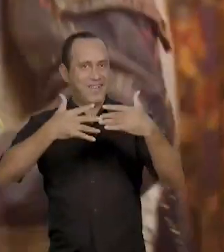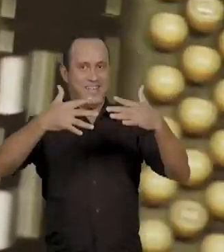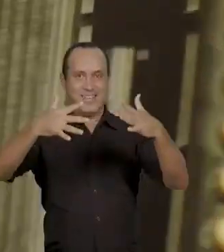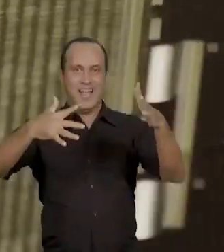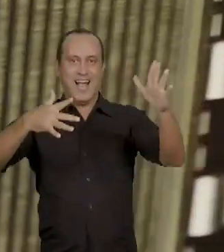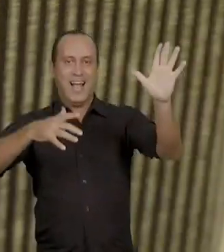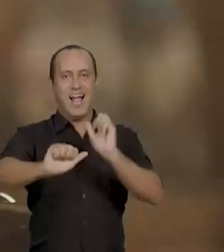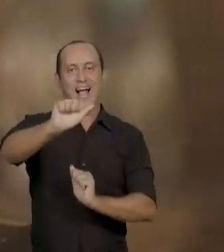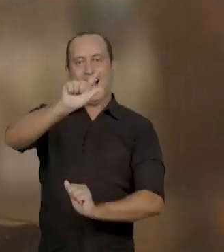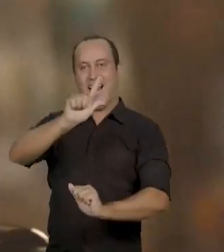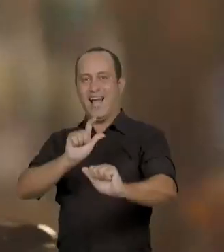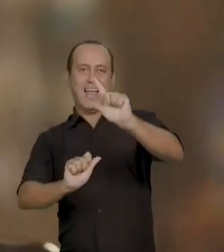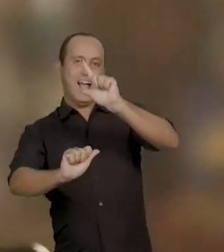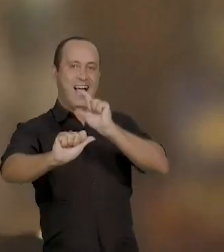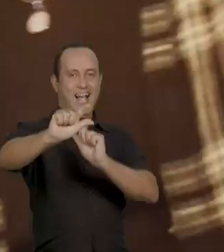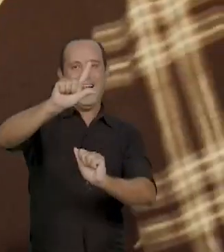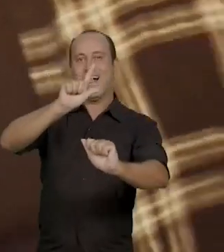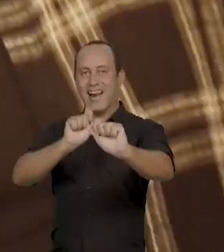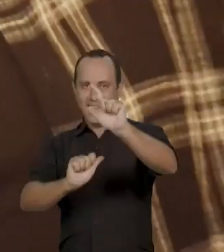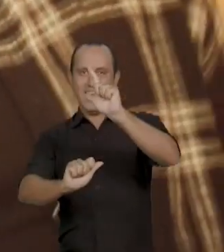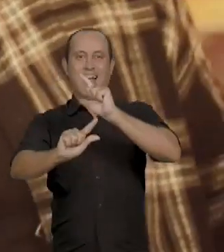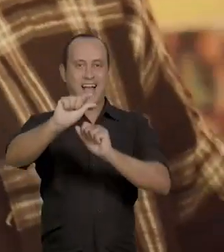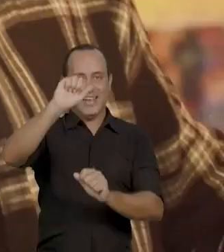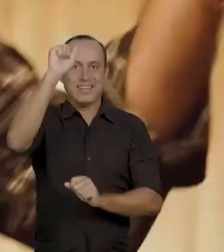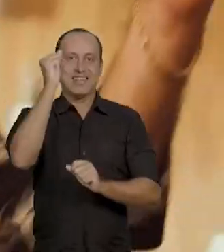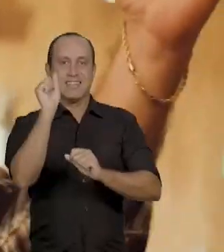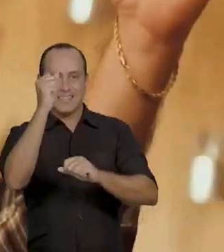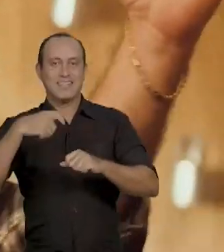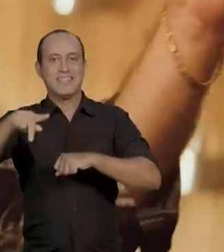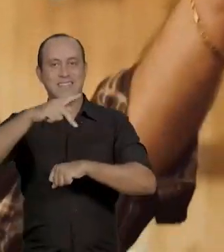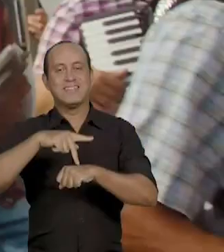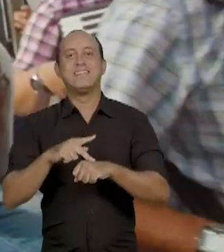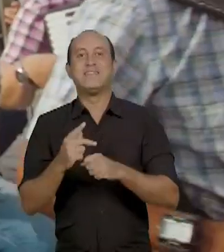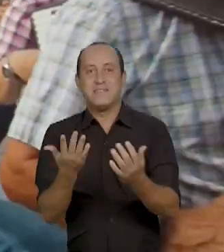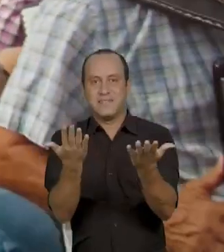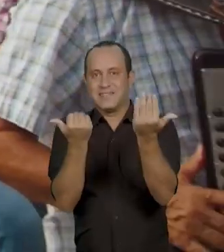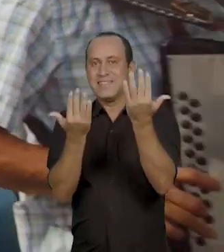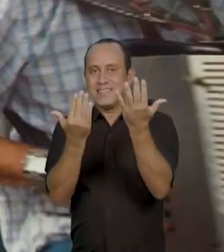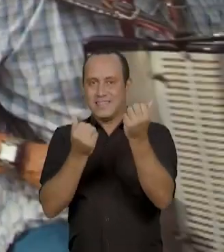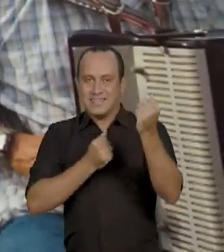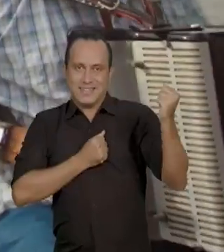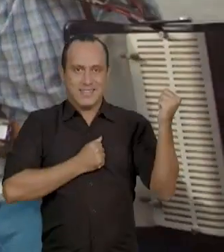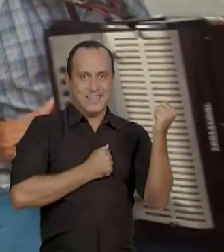João, o forró vai começar. Laiá, laiá.